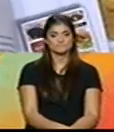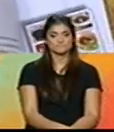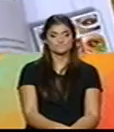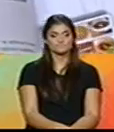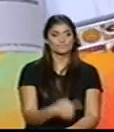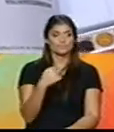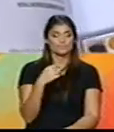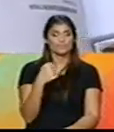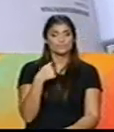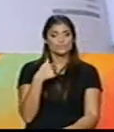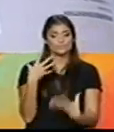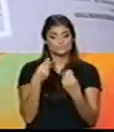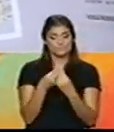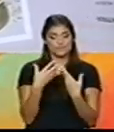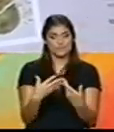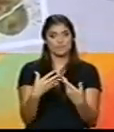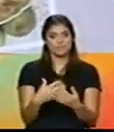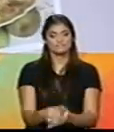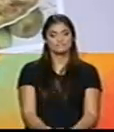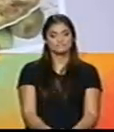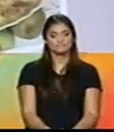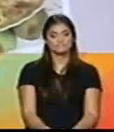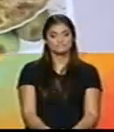todos acrescentar.